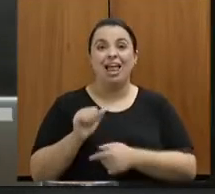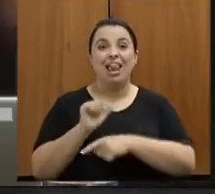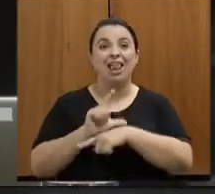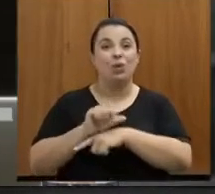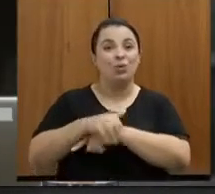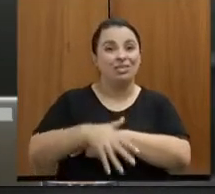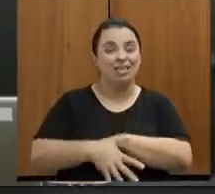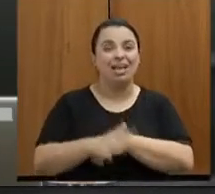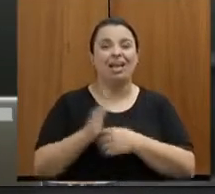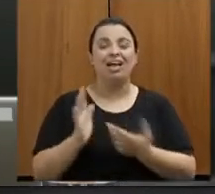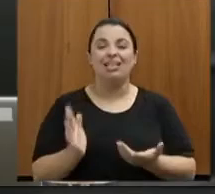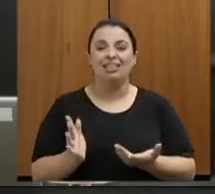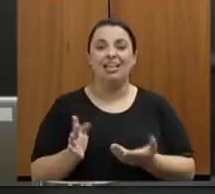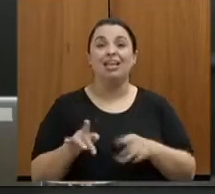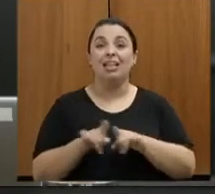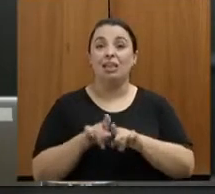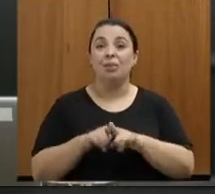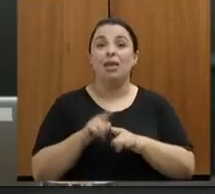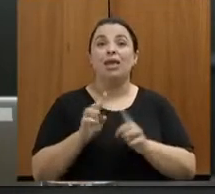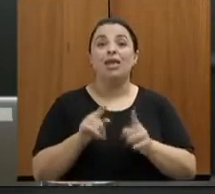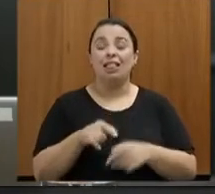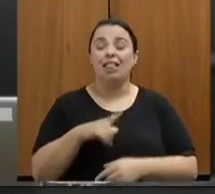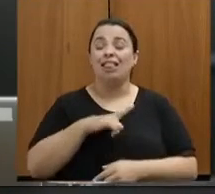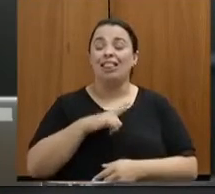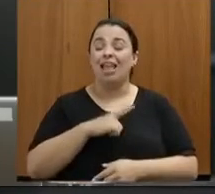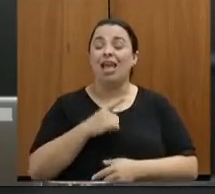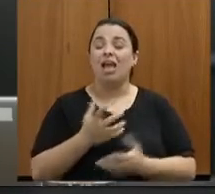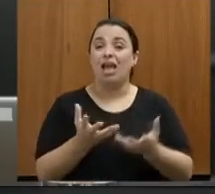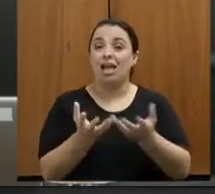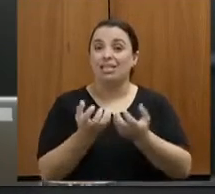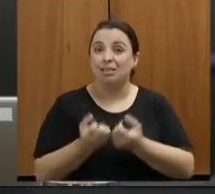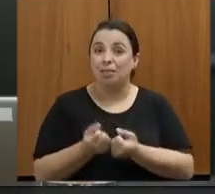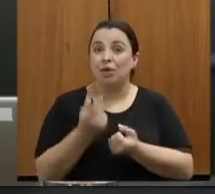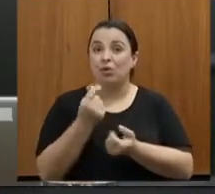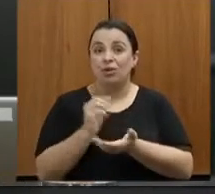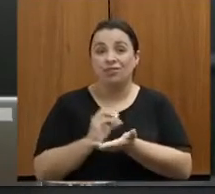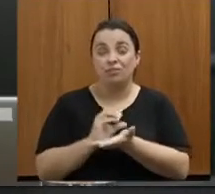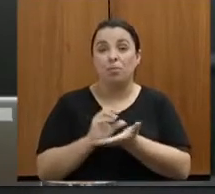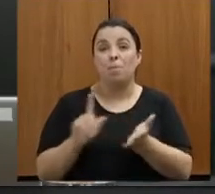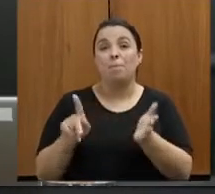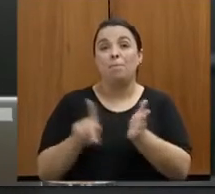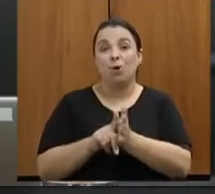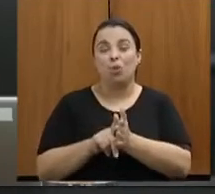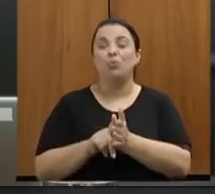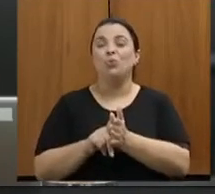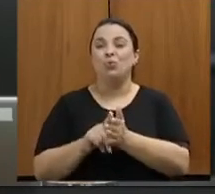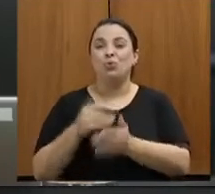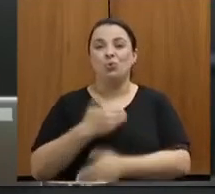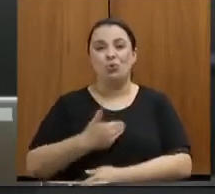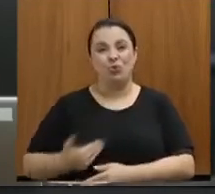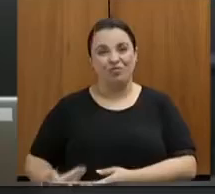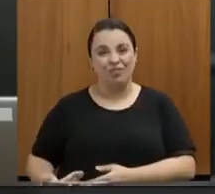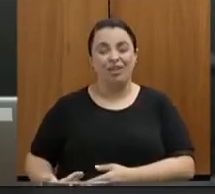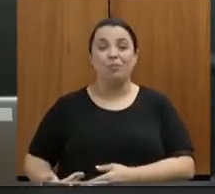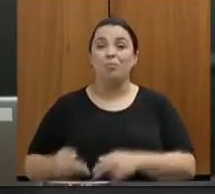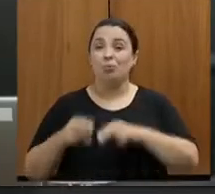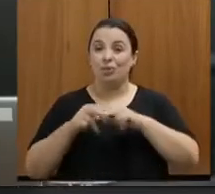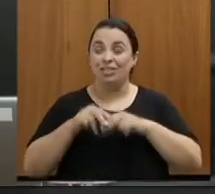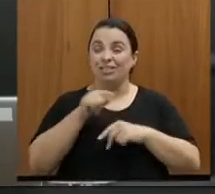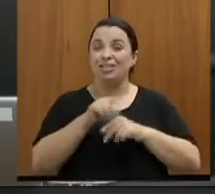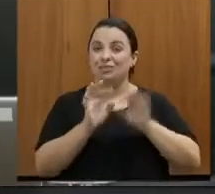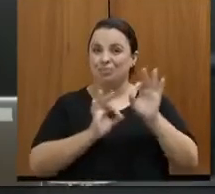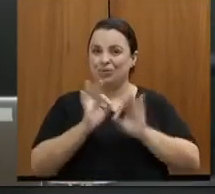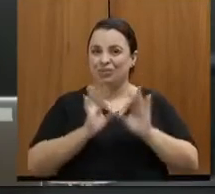que está recebendo os investimentos do Governo do Estado através do Minas Reurb.